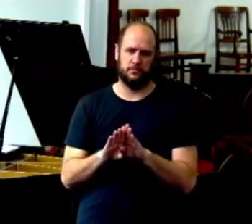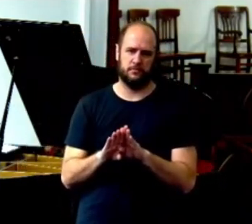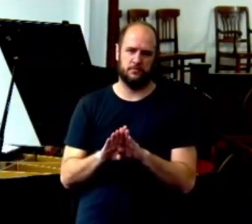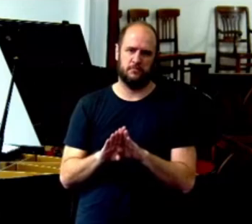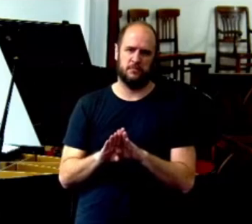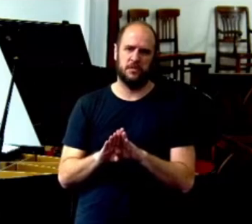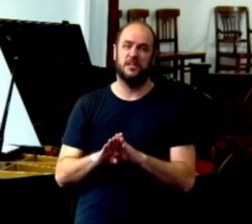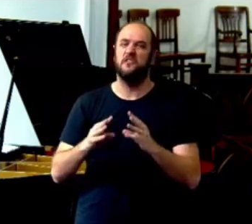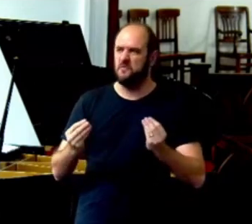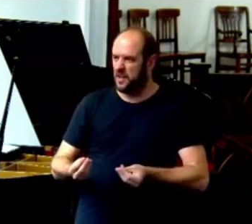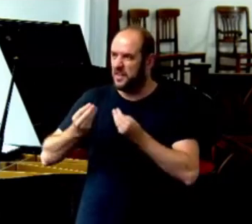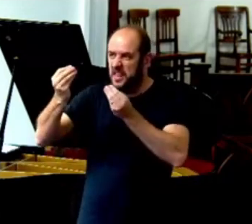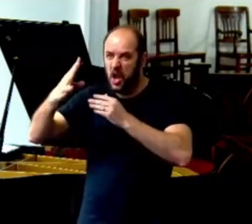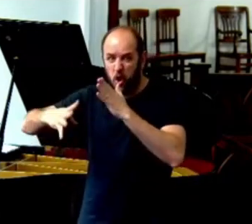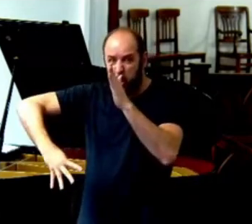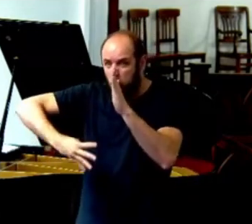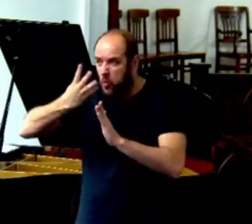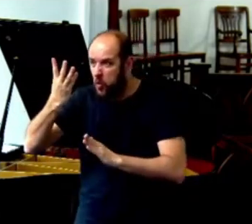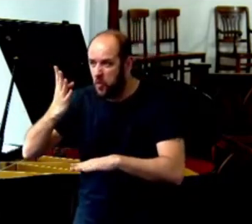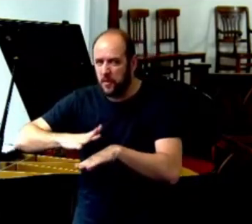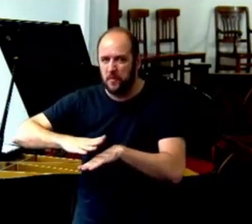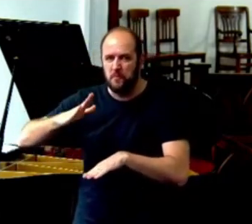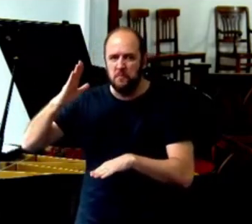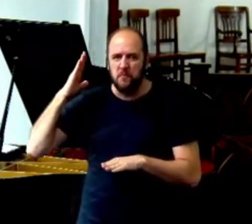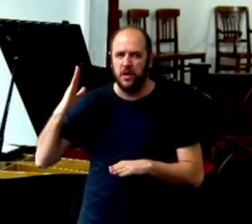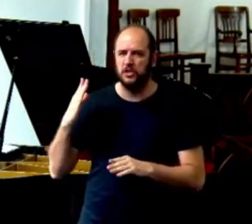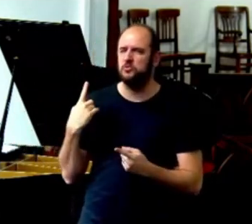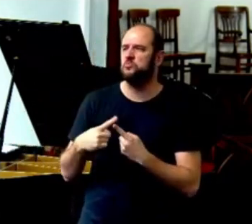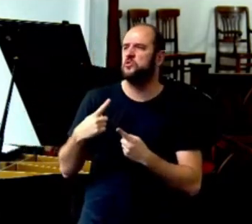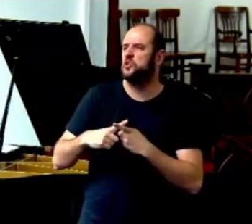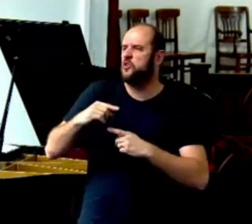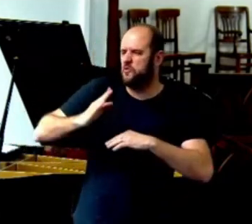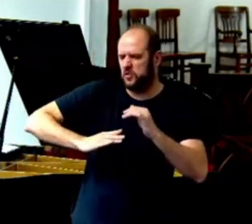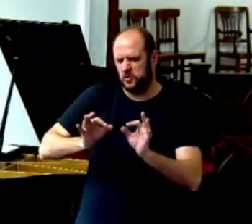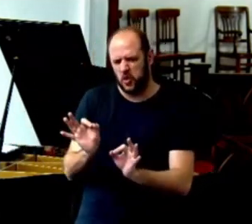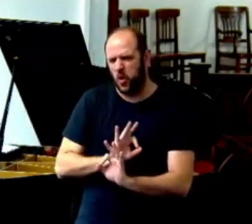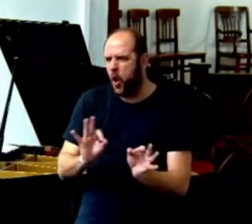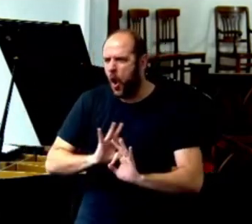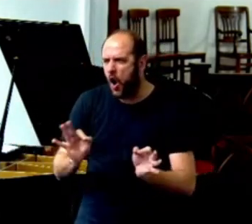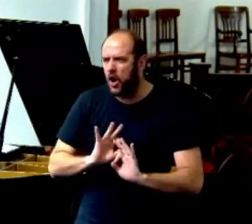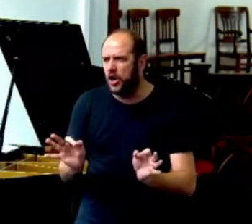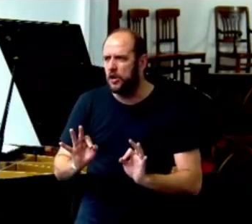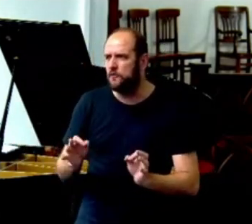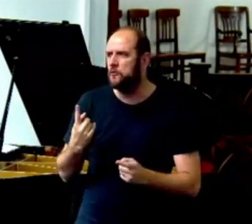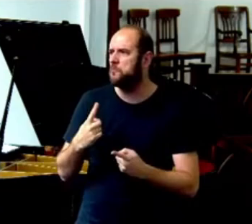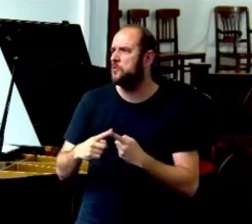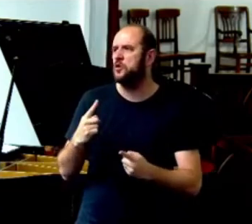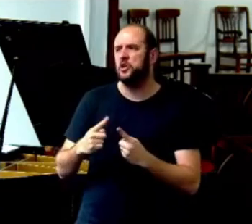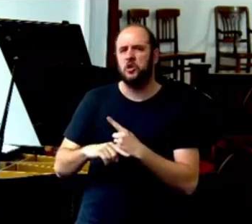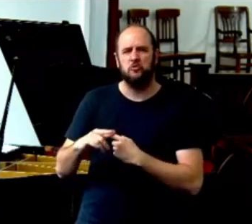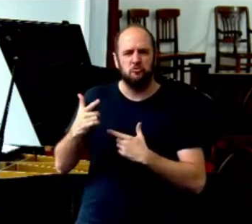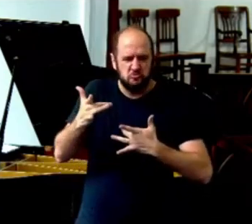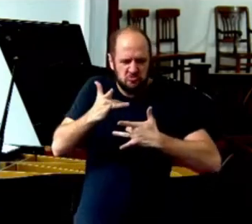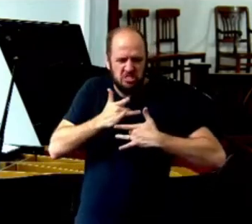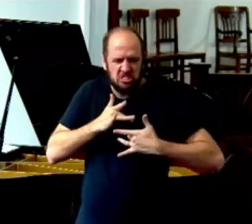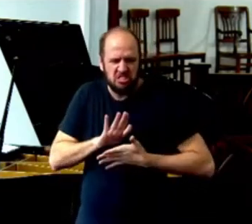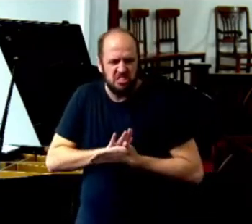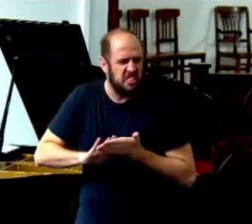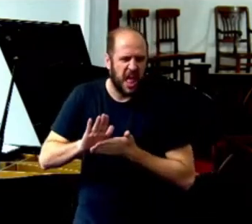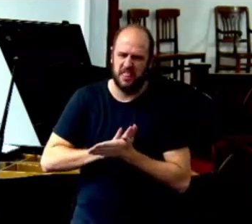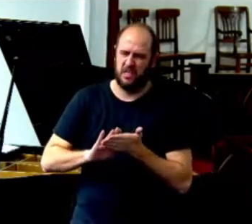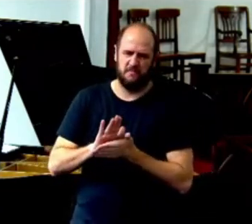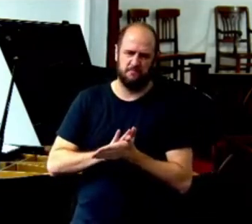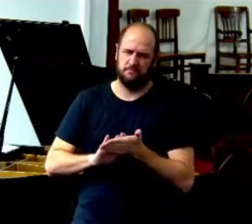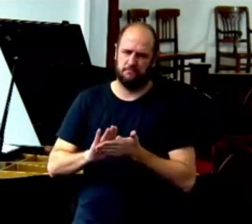cordeirinha restituirá 4 vezes, porque fez uma coisa dessas, e porque não se compadeceu.